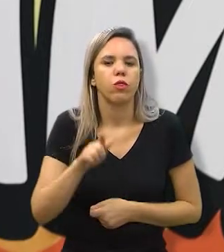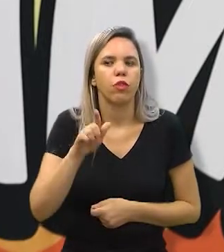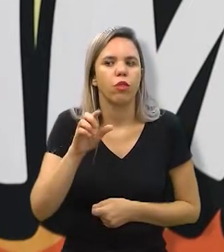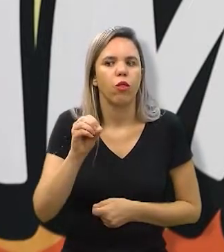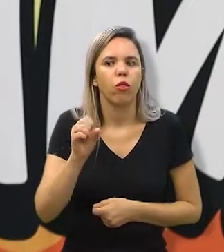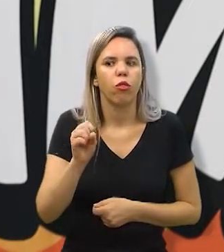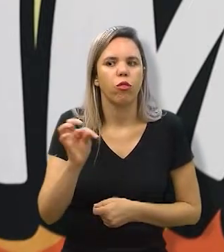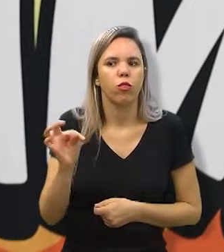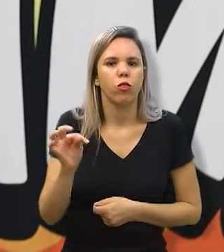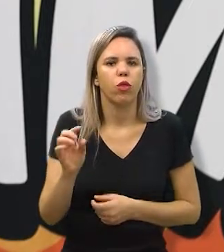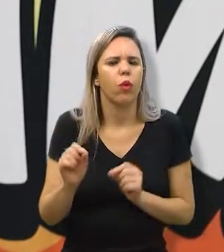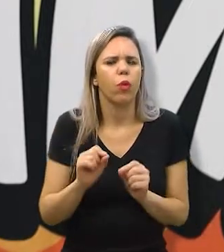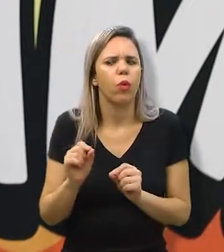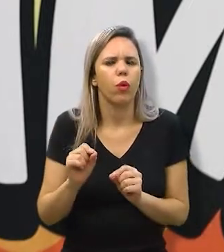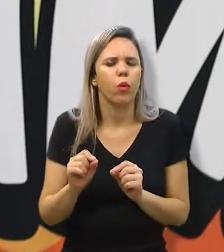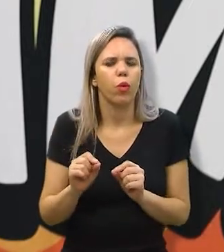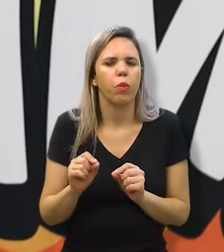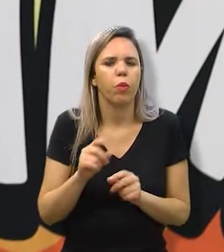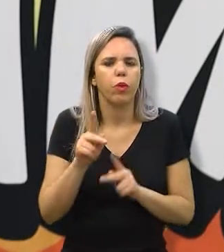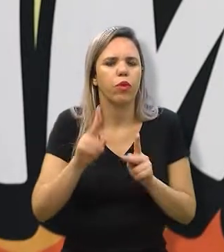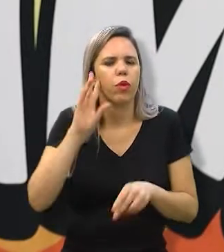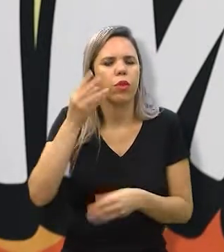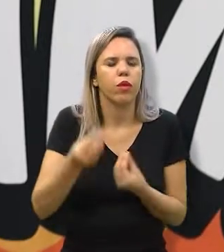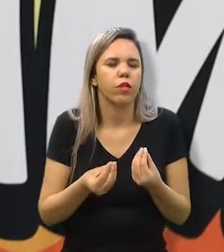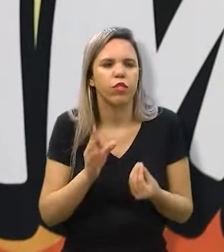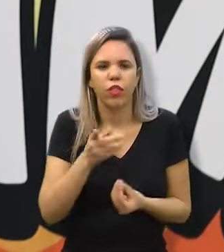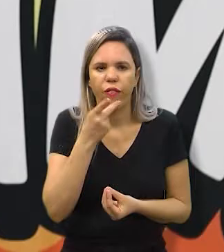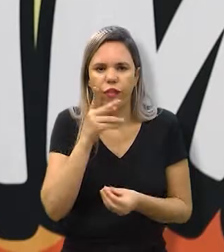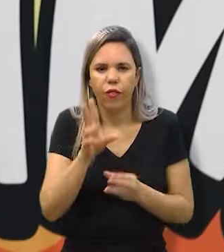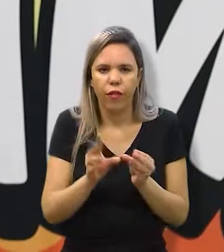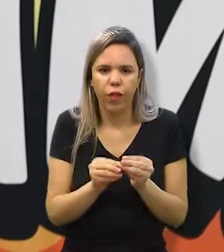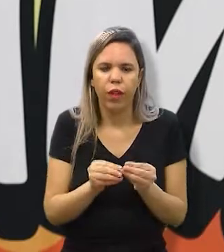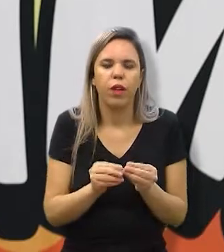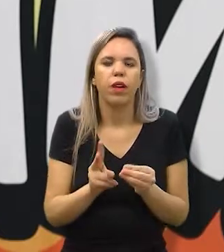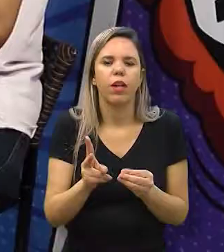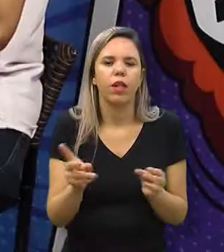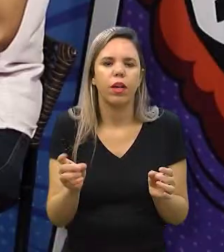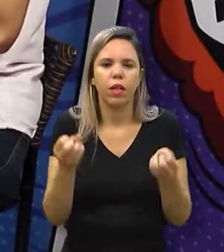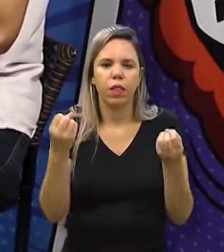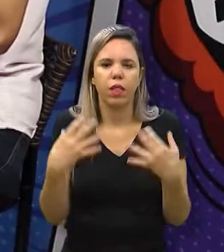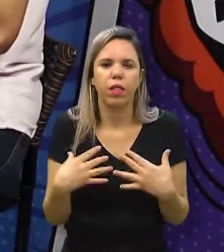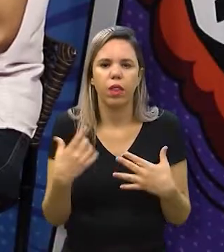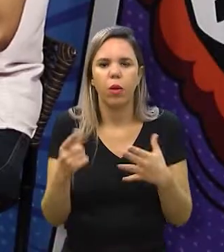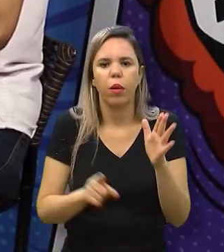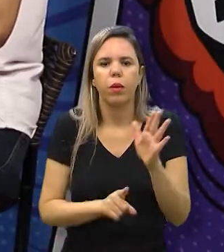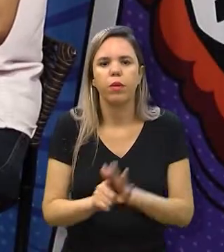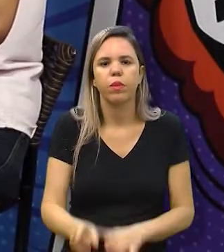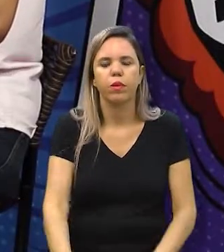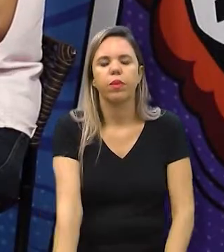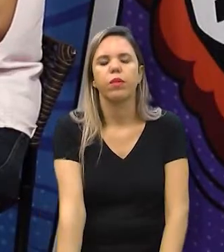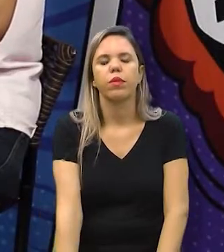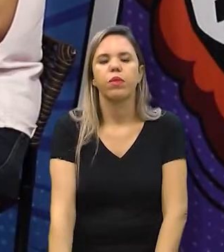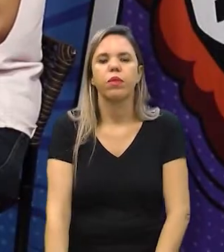né, que você faz. Né? Então, só para o pessoal de casa entender, porque eu já vou emendar, assim que você explicar, uma